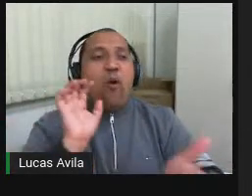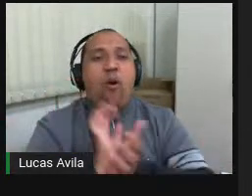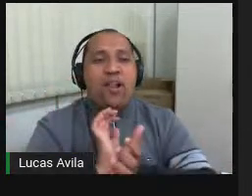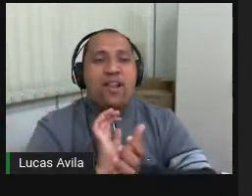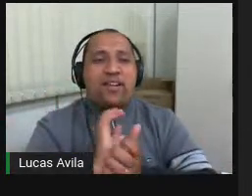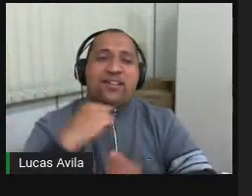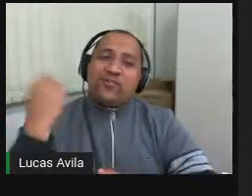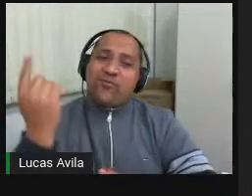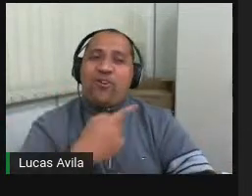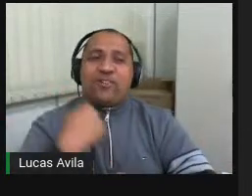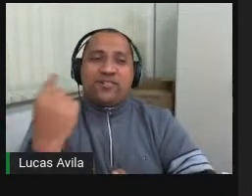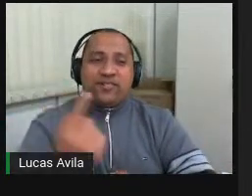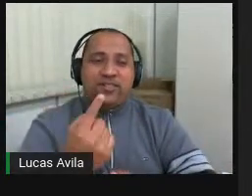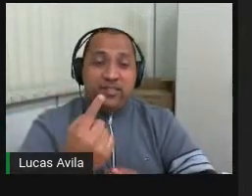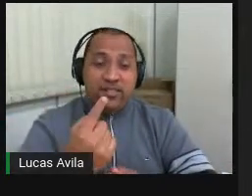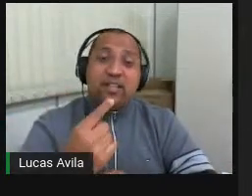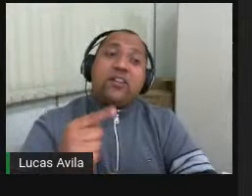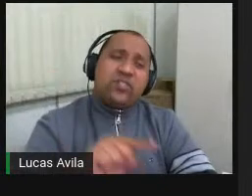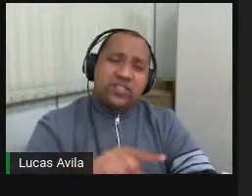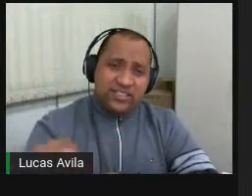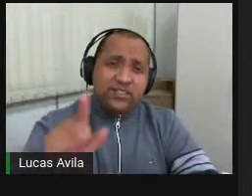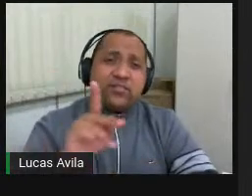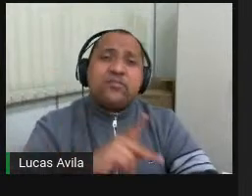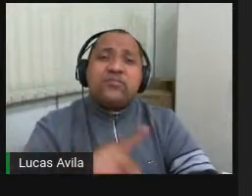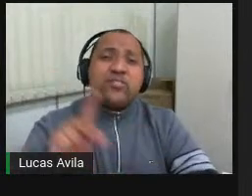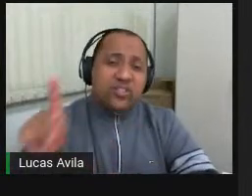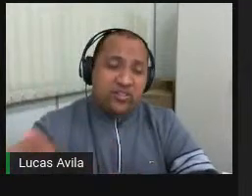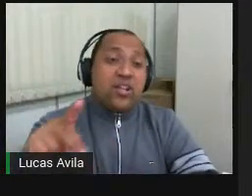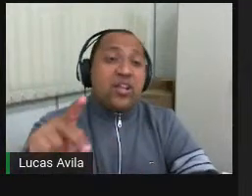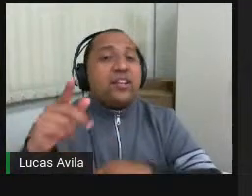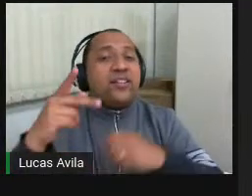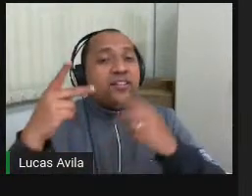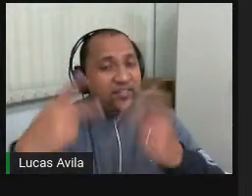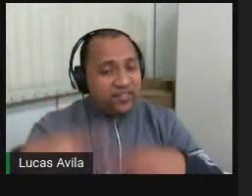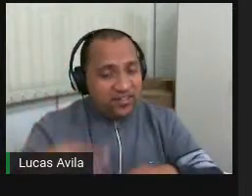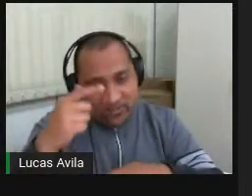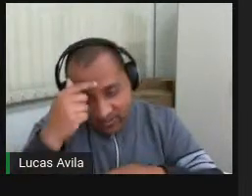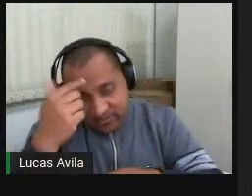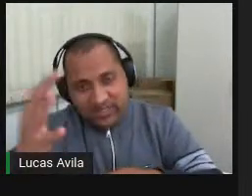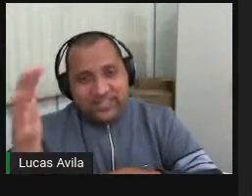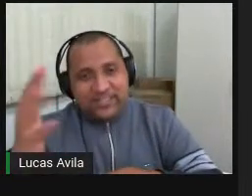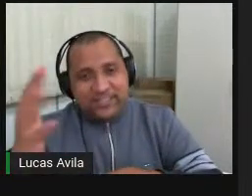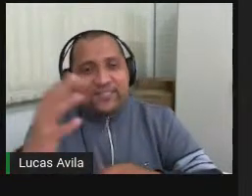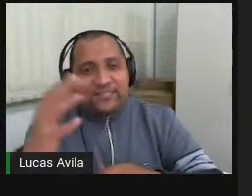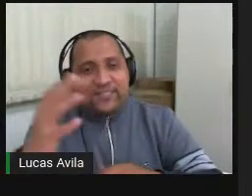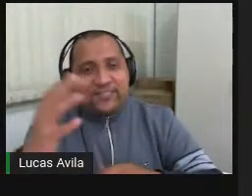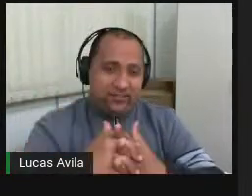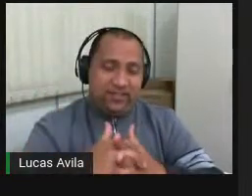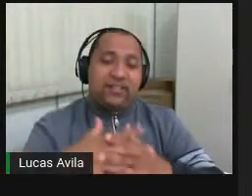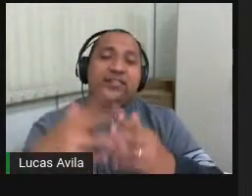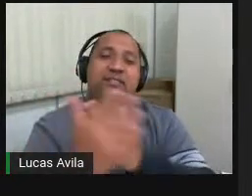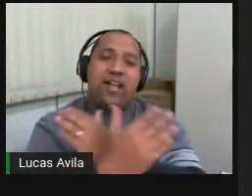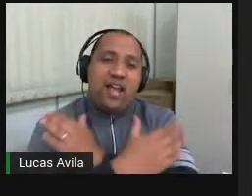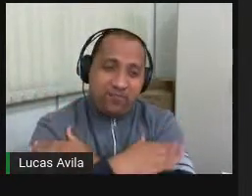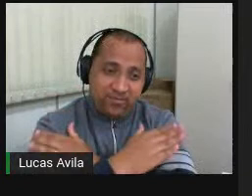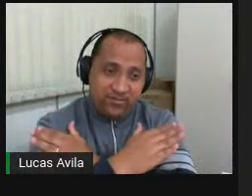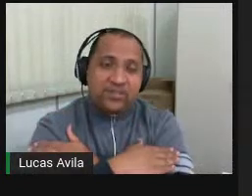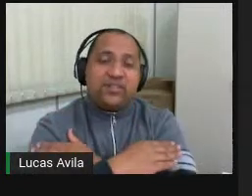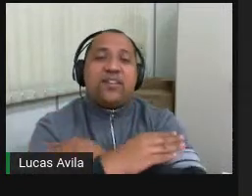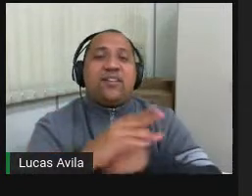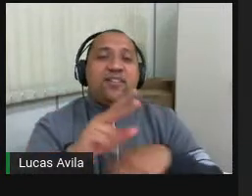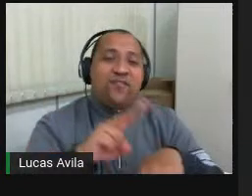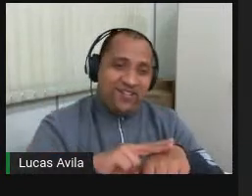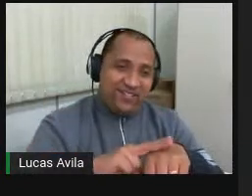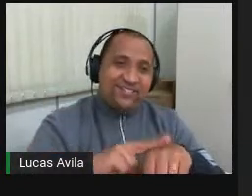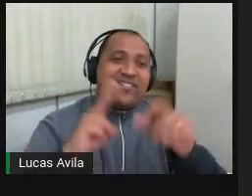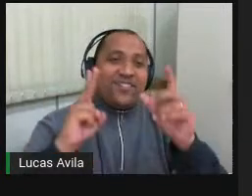importante, são professores egressos da Universidade Federal do Pampa. um grande abraço verde, enorme, como o